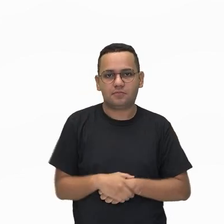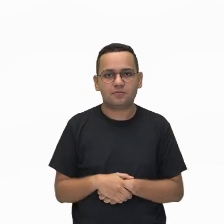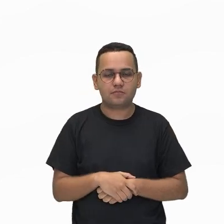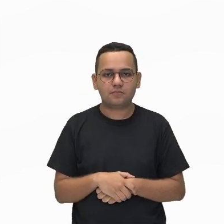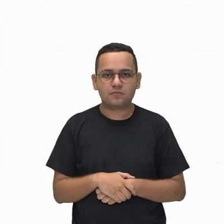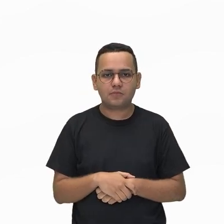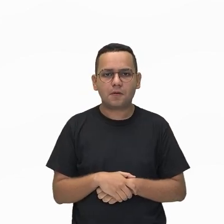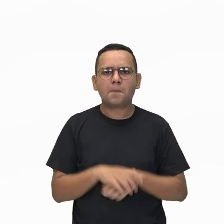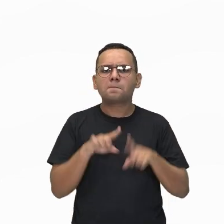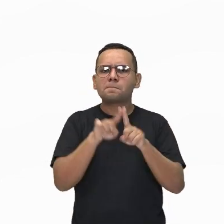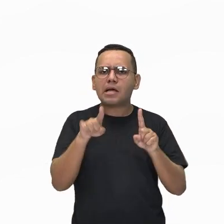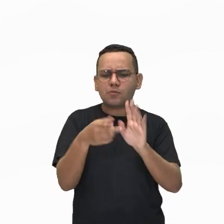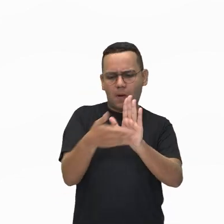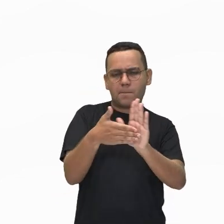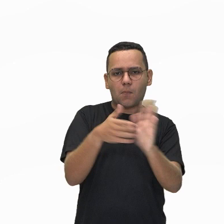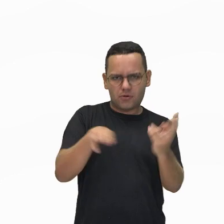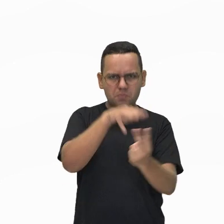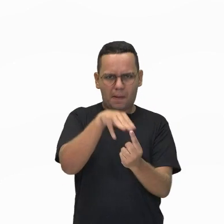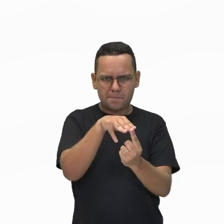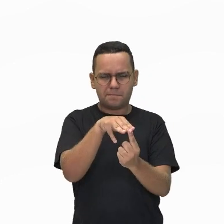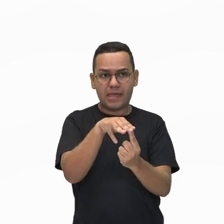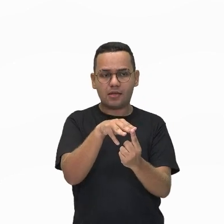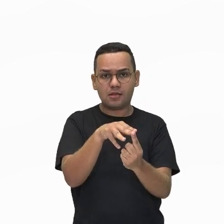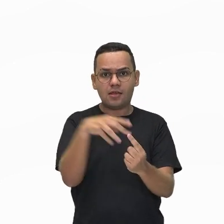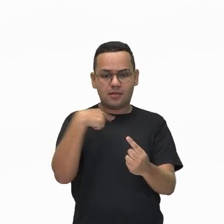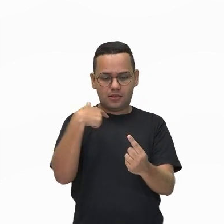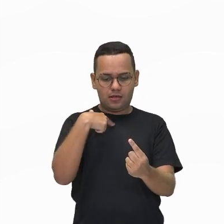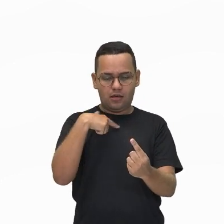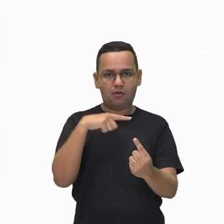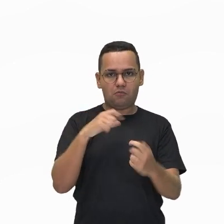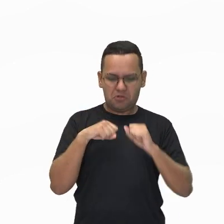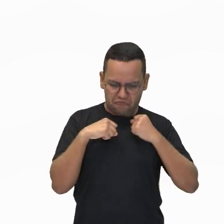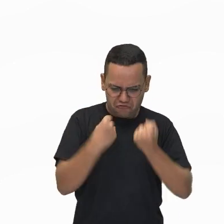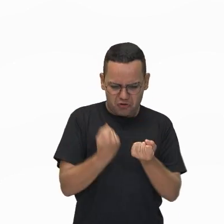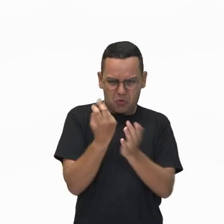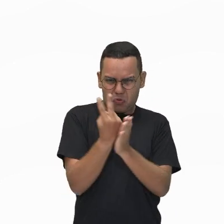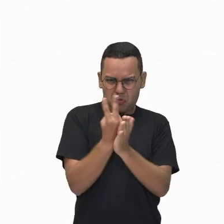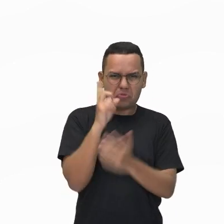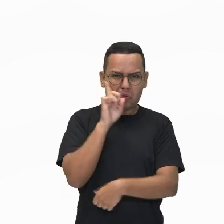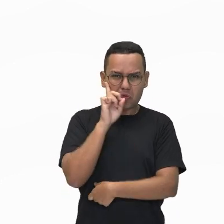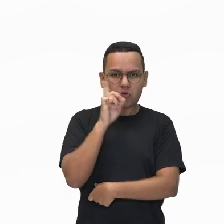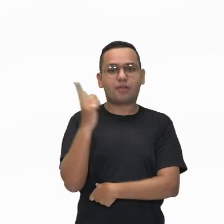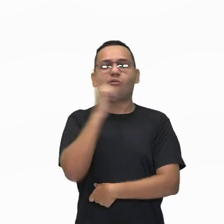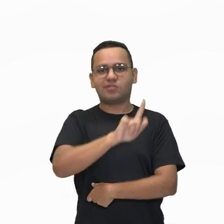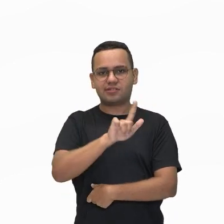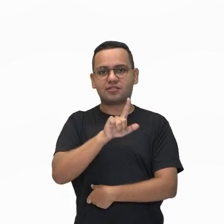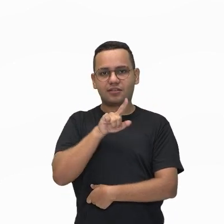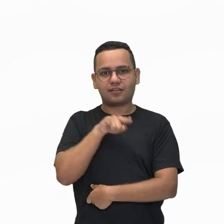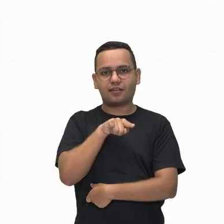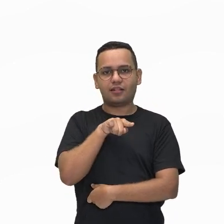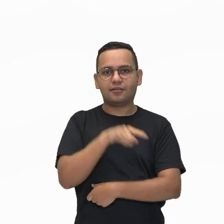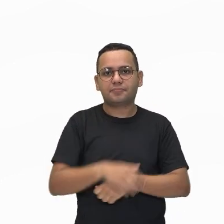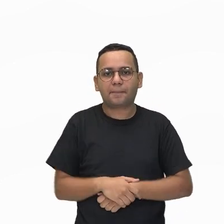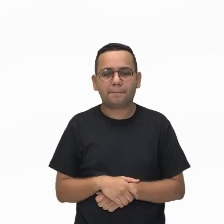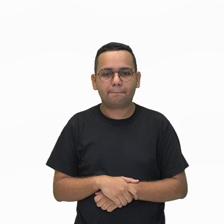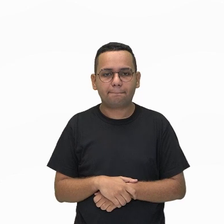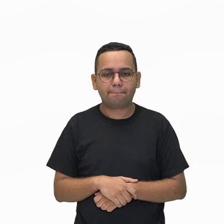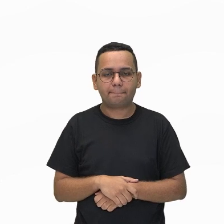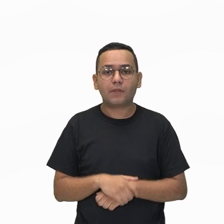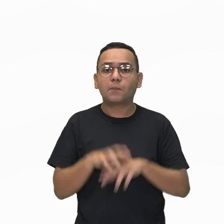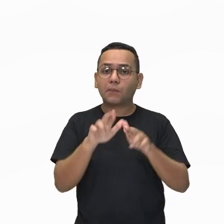que eu vou conseguir realizá-la, né? Então, a gente estabelecer neste curto